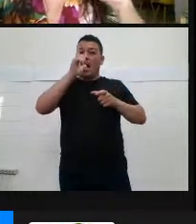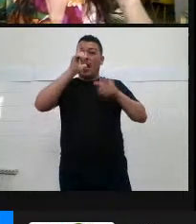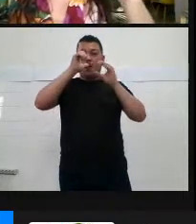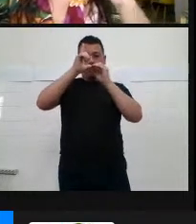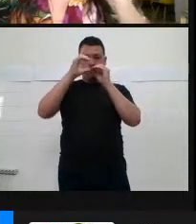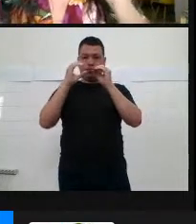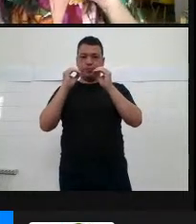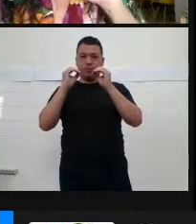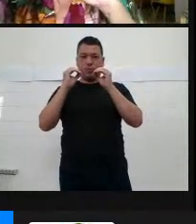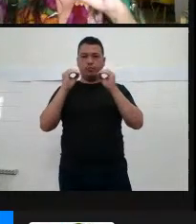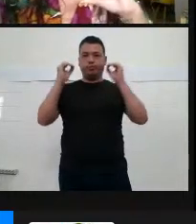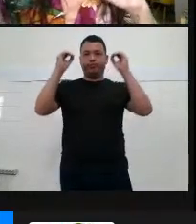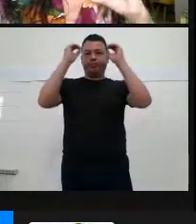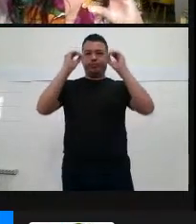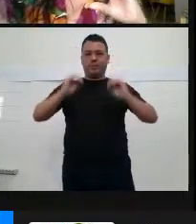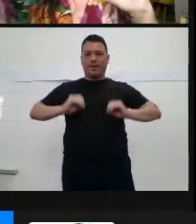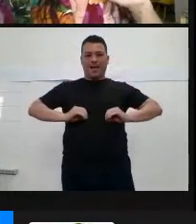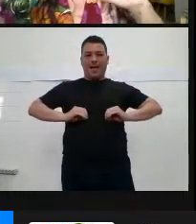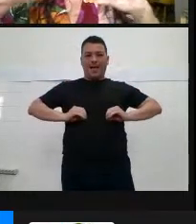a própria relação